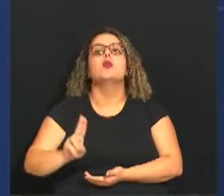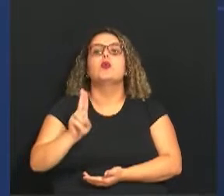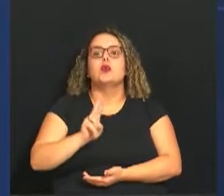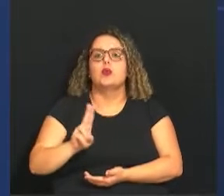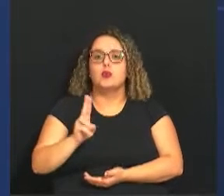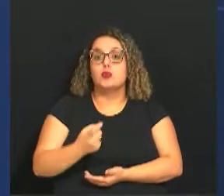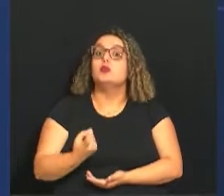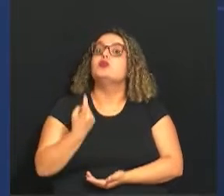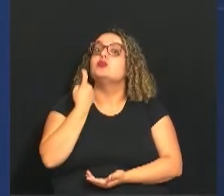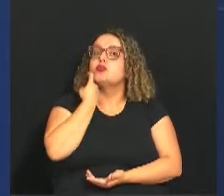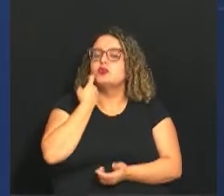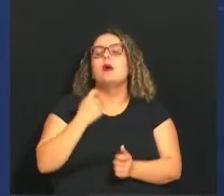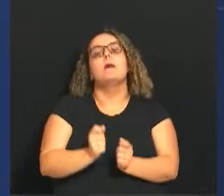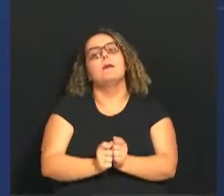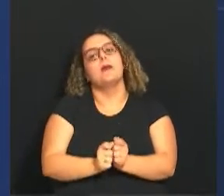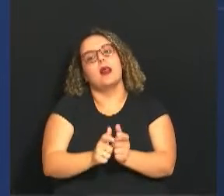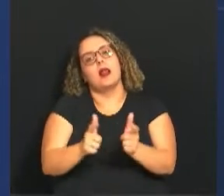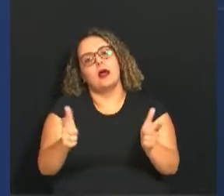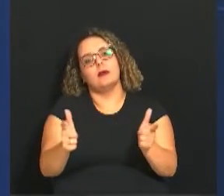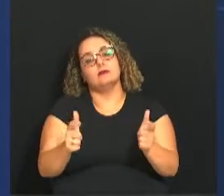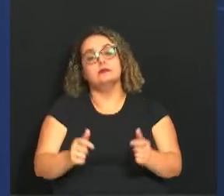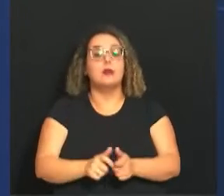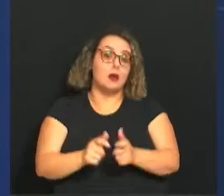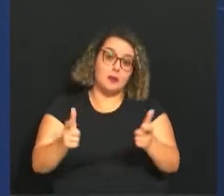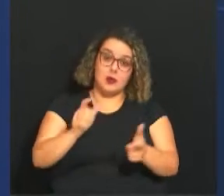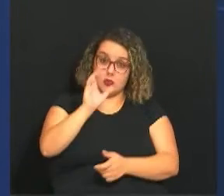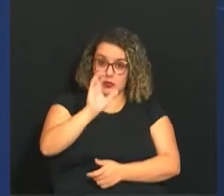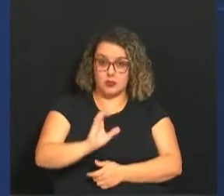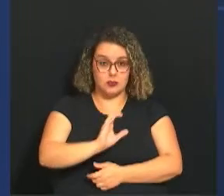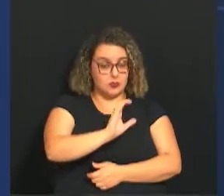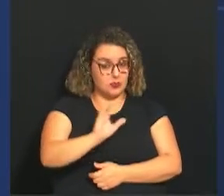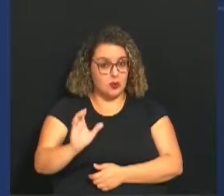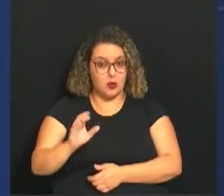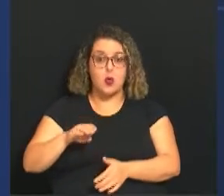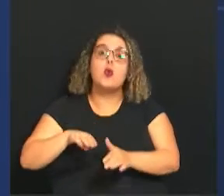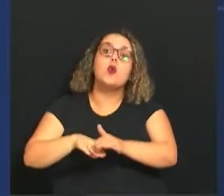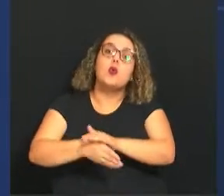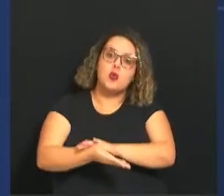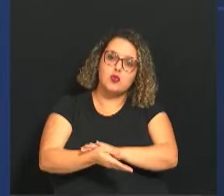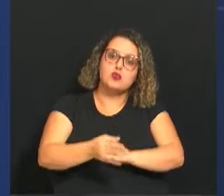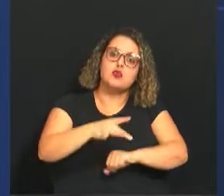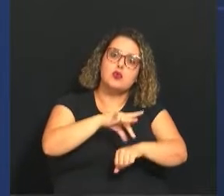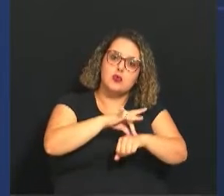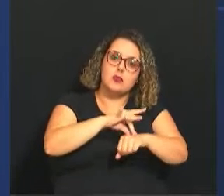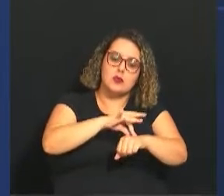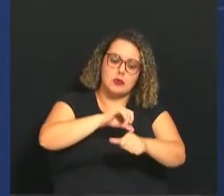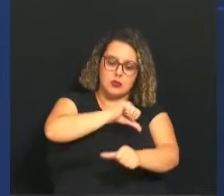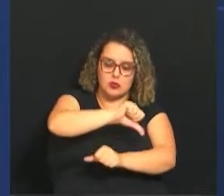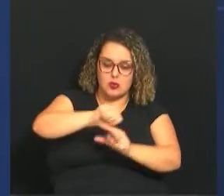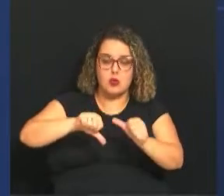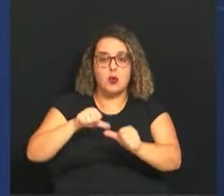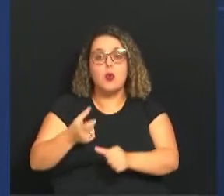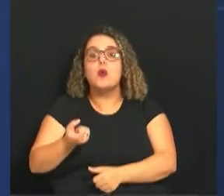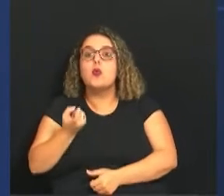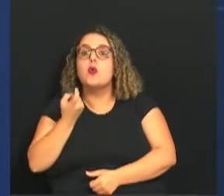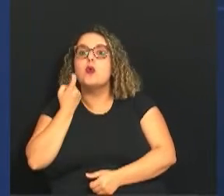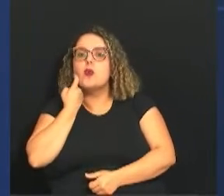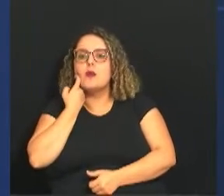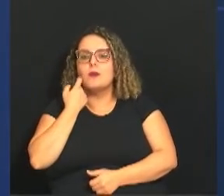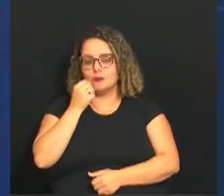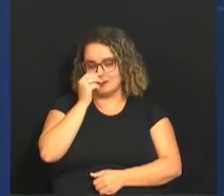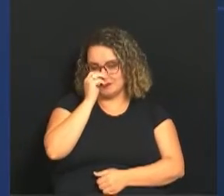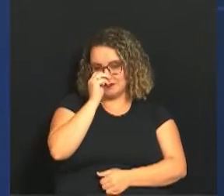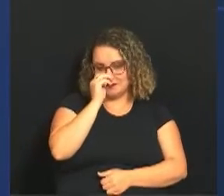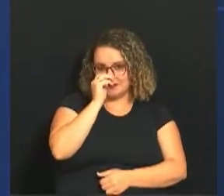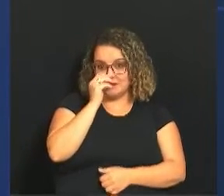peixes aumenta, já que muitos católicos costumam trocar a carne vermelha pelo pescado. Então,